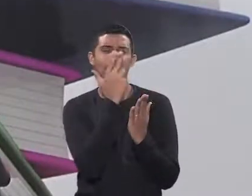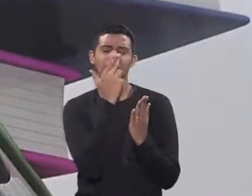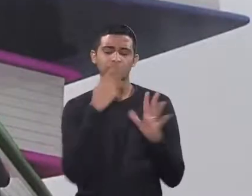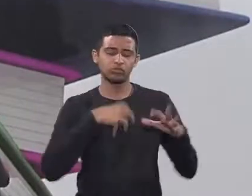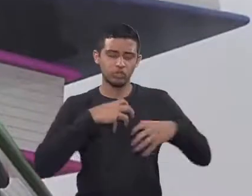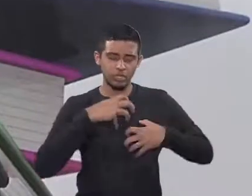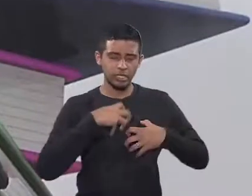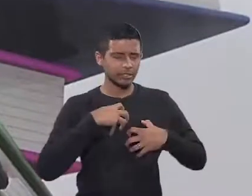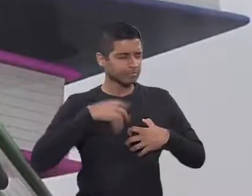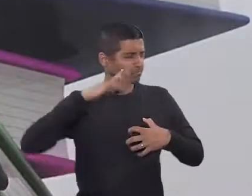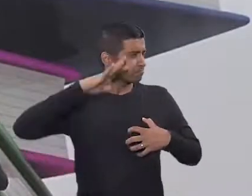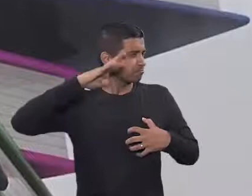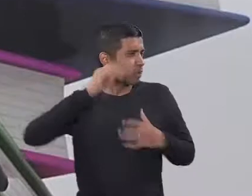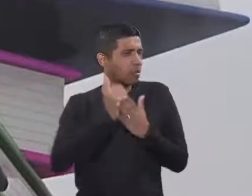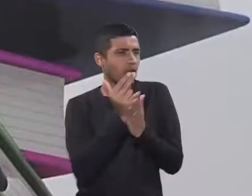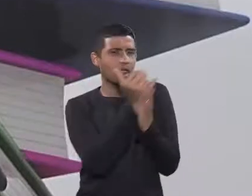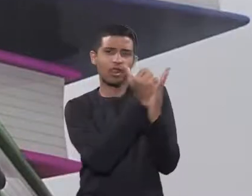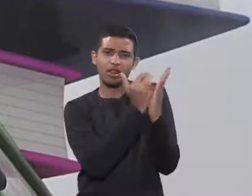lugar. Então,